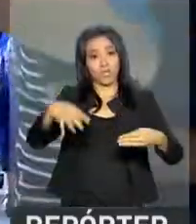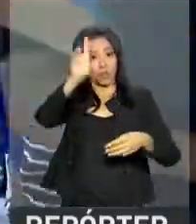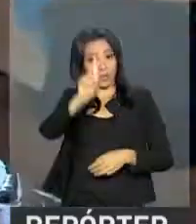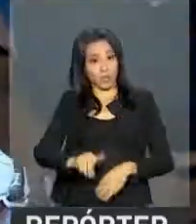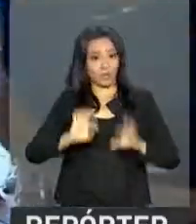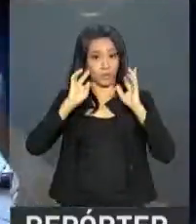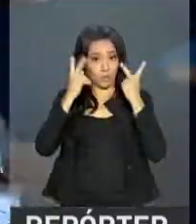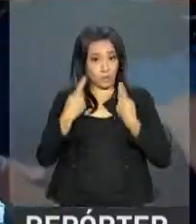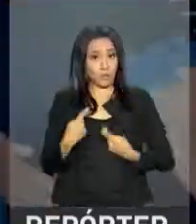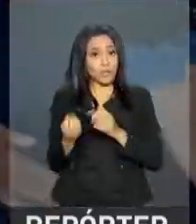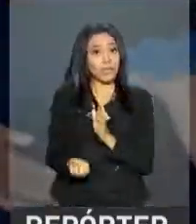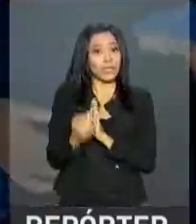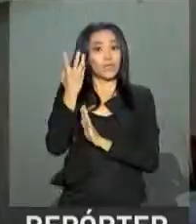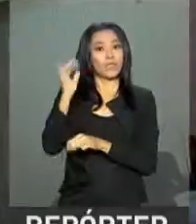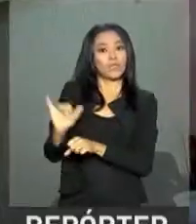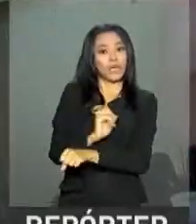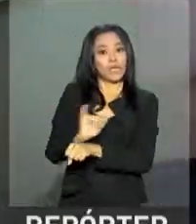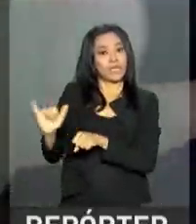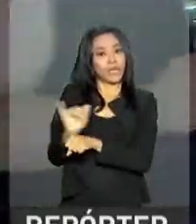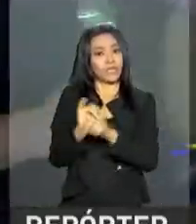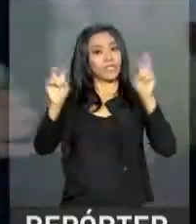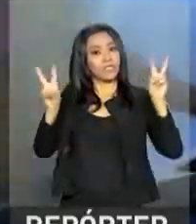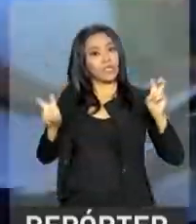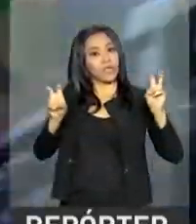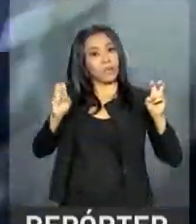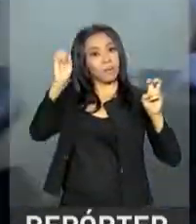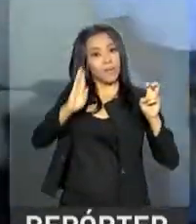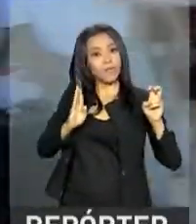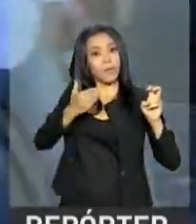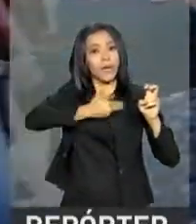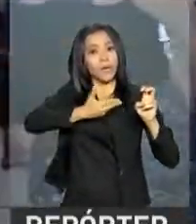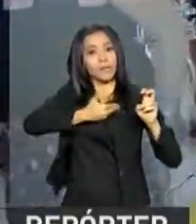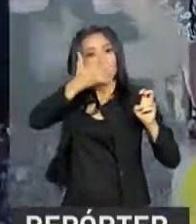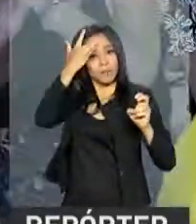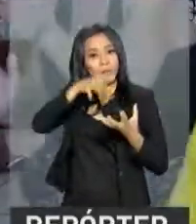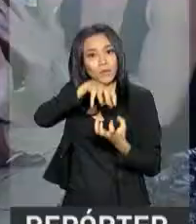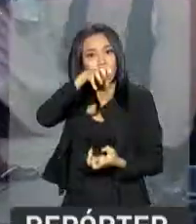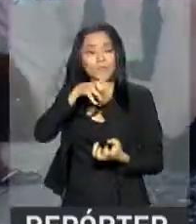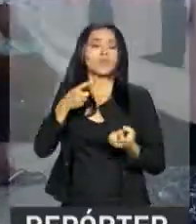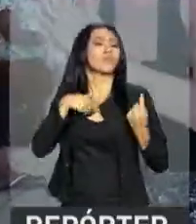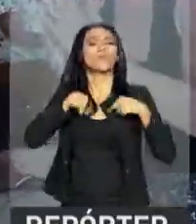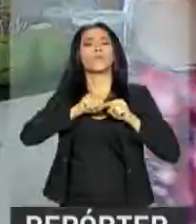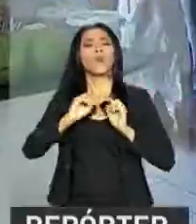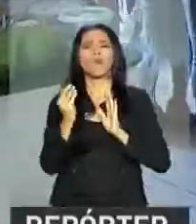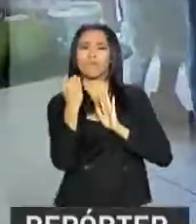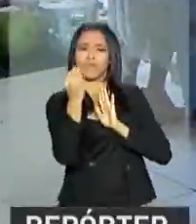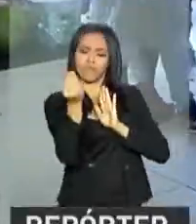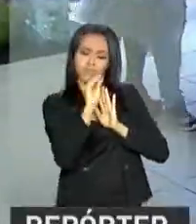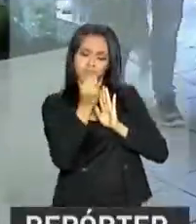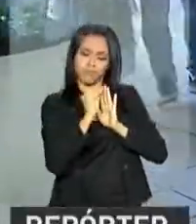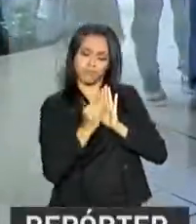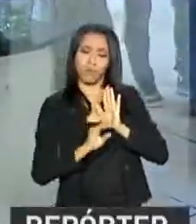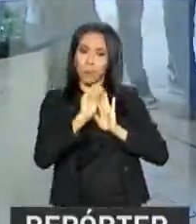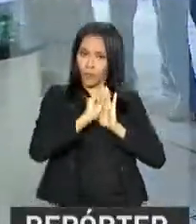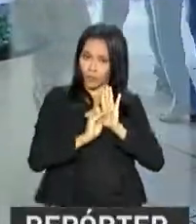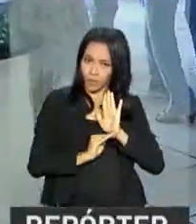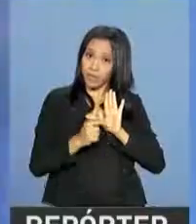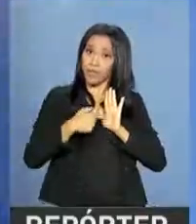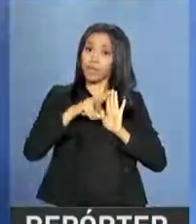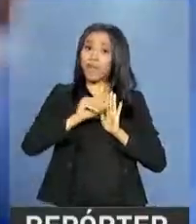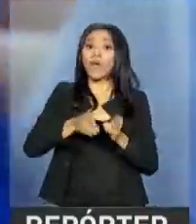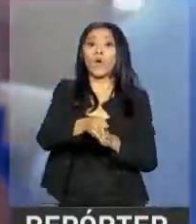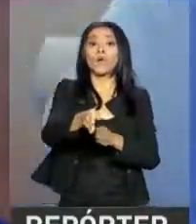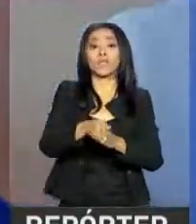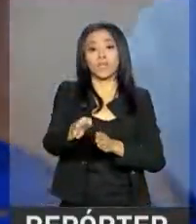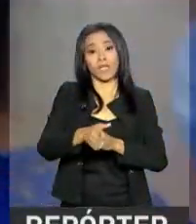Humanos criou a Estratégia Brasil Amigo da Pessoa Idosa. O programa traz um conjunto de ações que vai nortear as